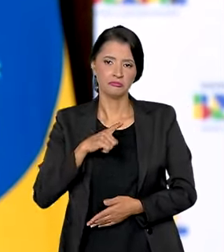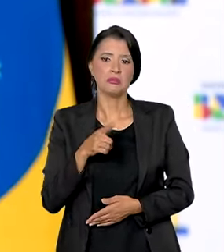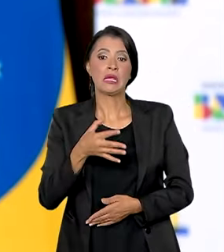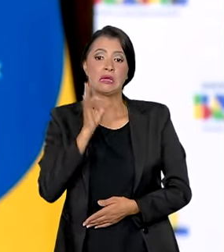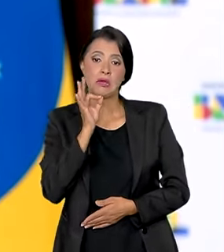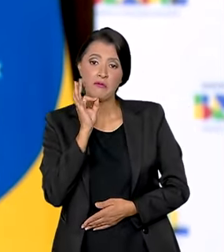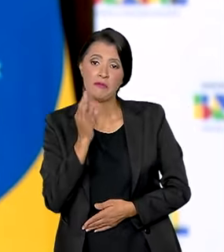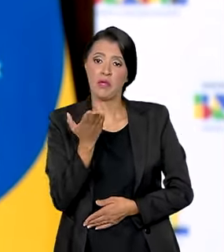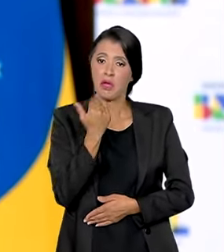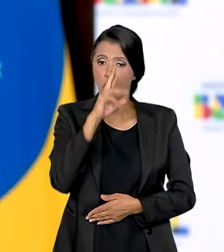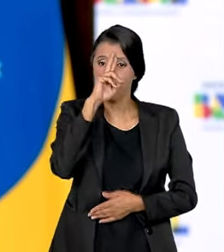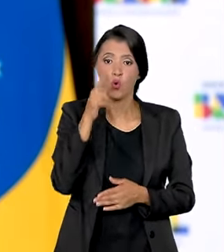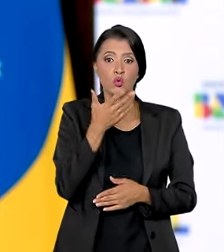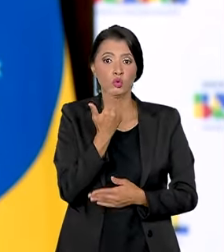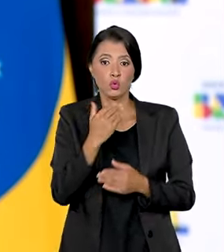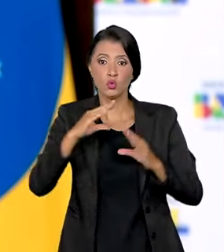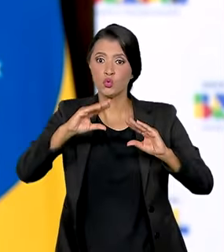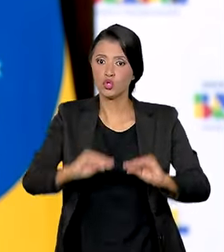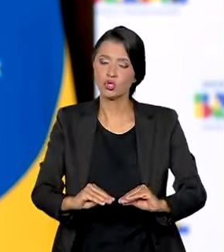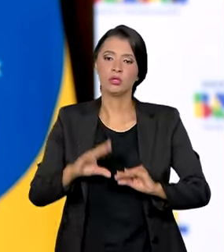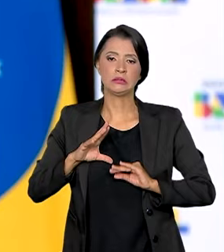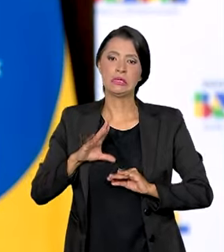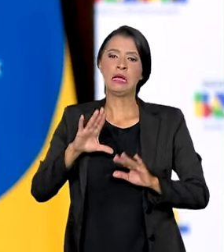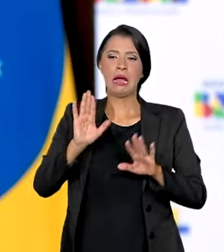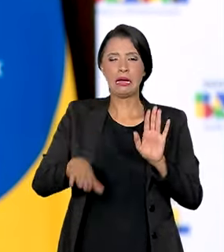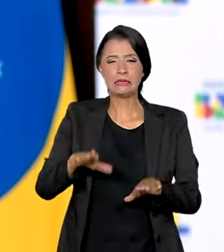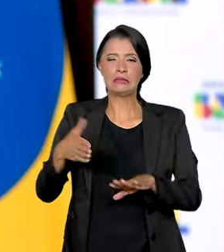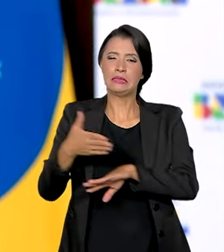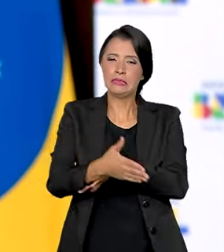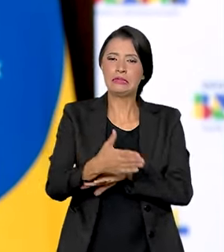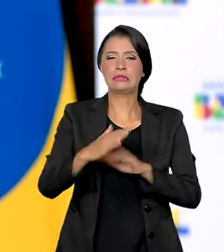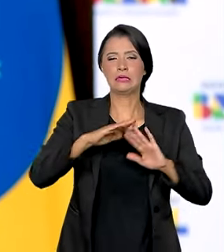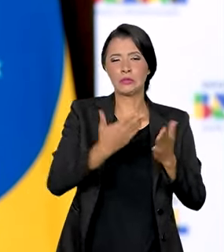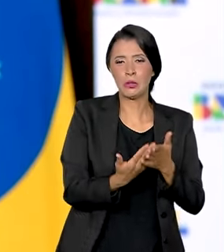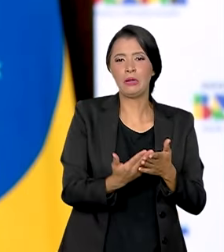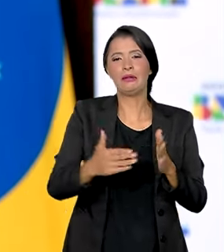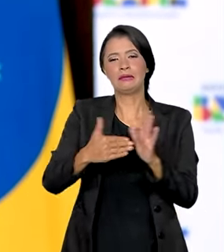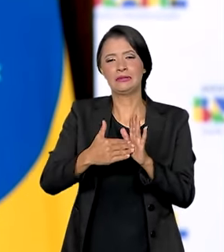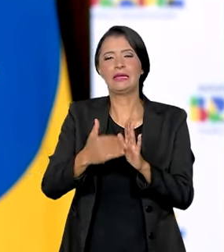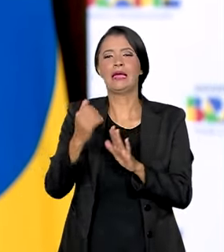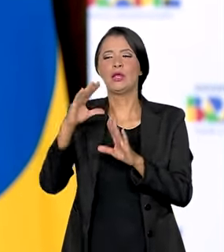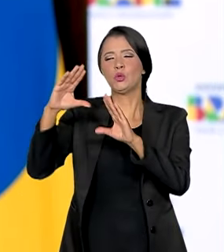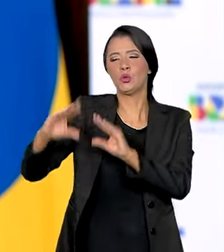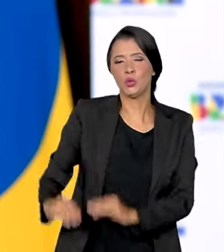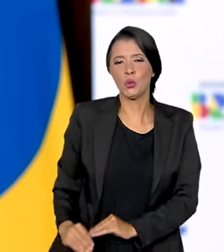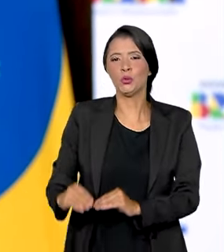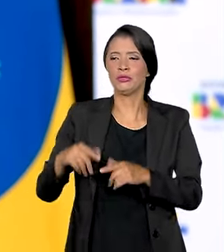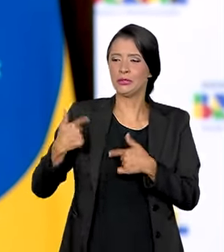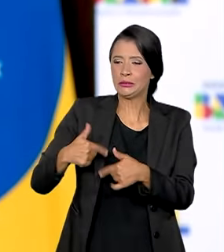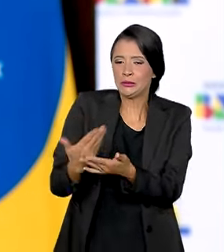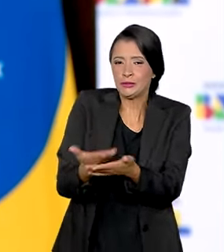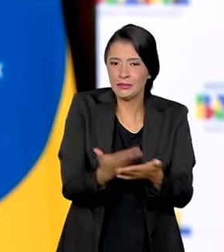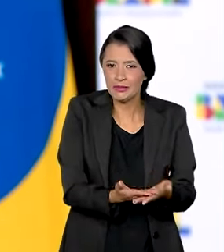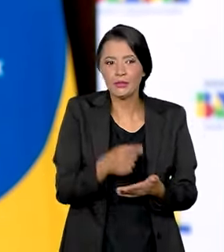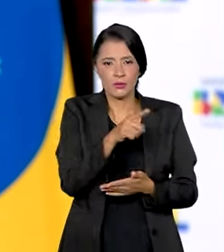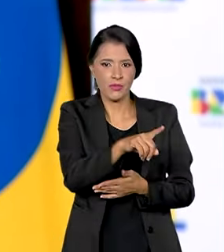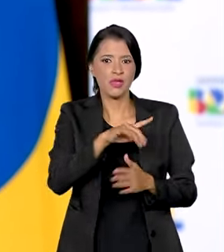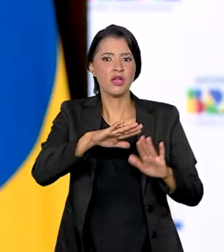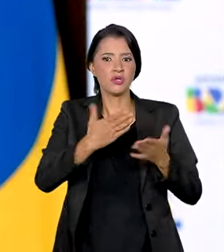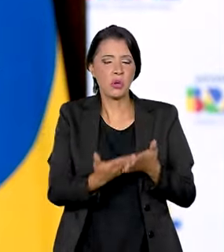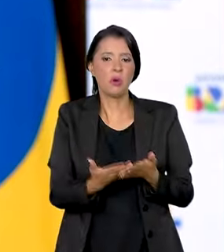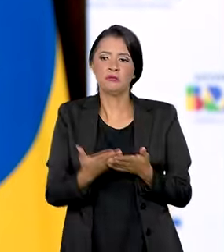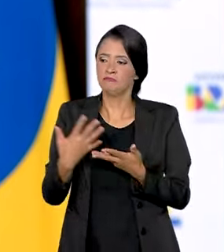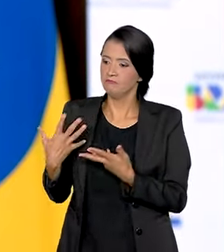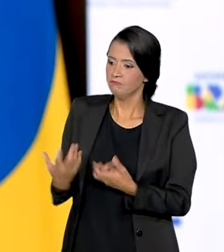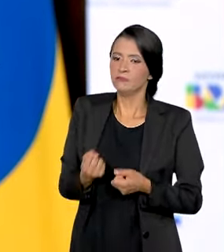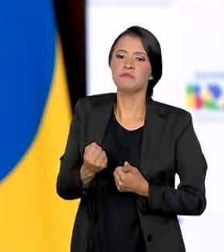café da manhã, almoço e janto, tudo na escola. Tiveram dias que eu tive que ficar até tarde me preparando para essa competição. E a escola, por ser integral, me acolheu completamente